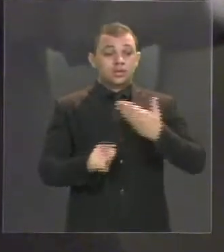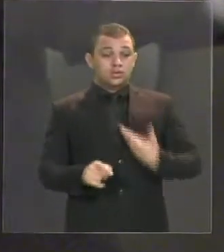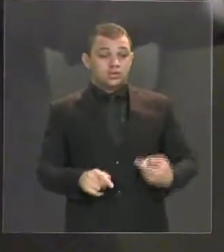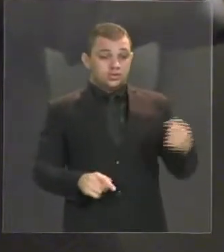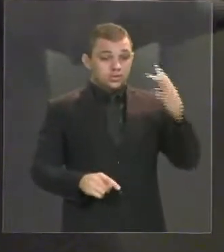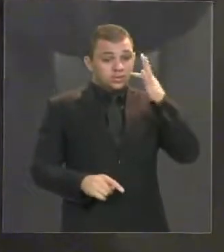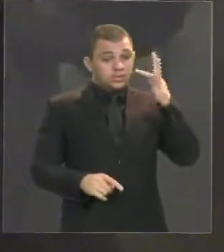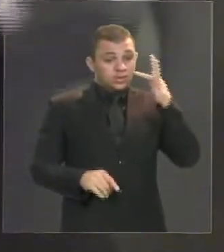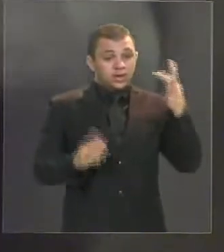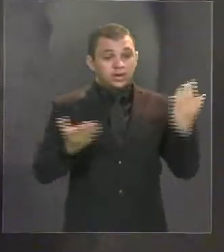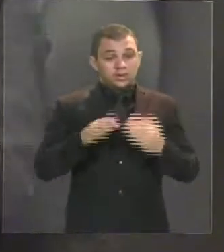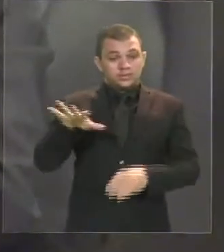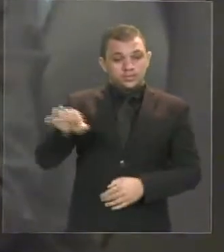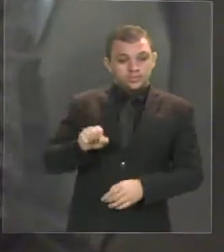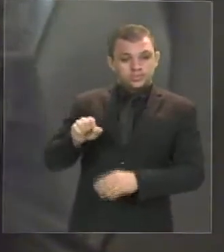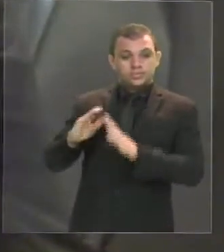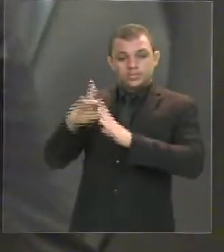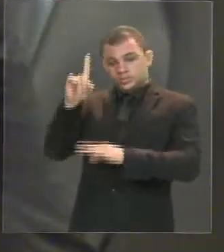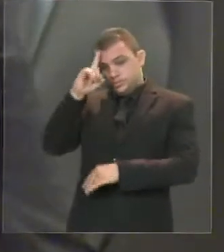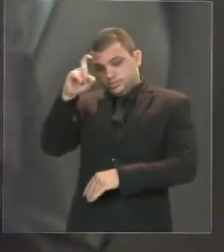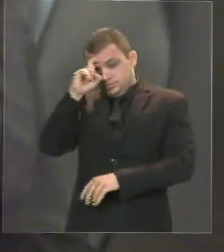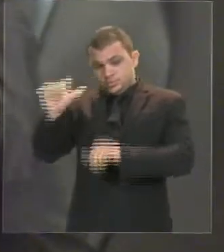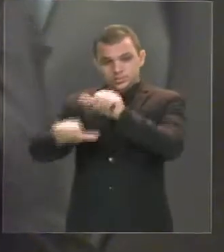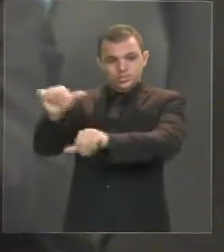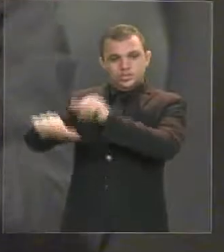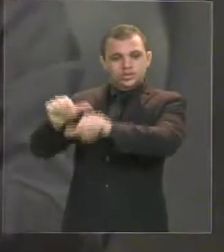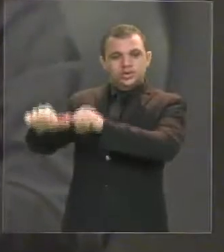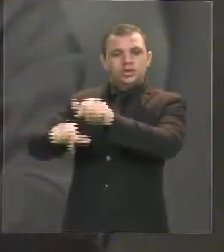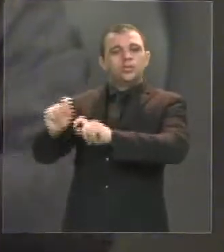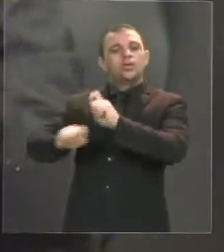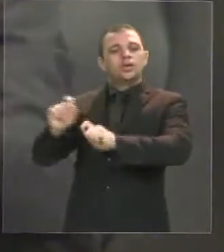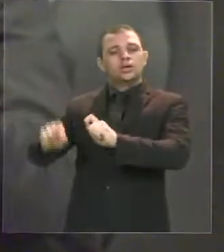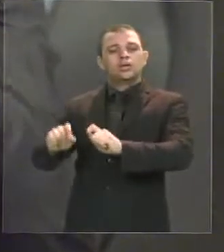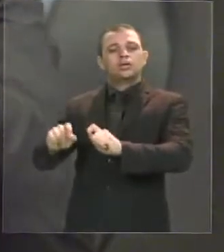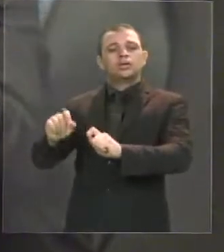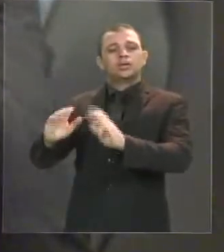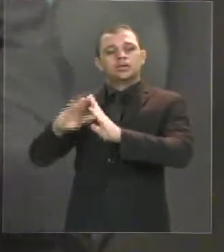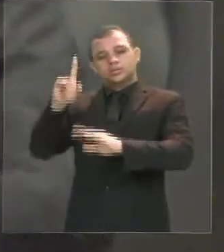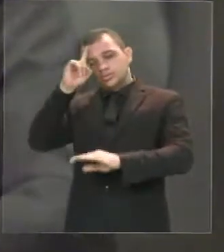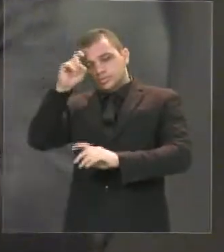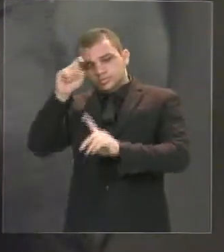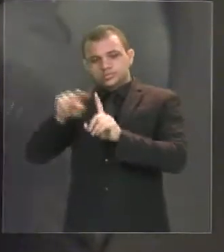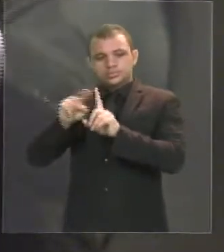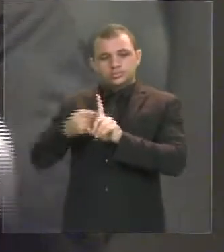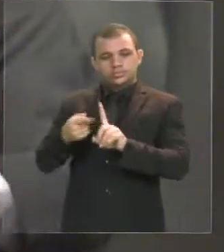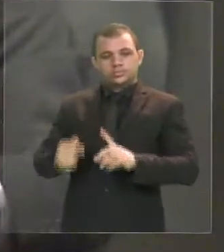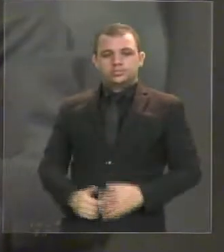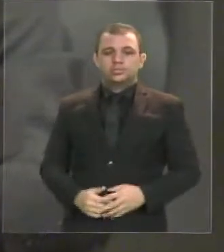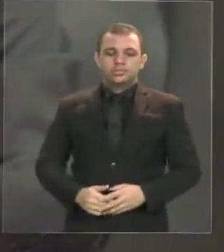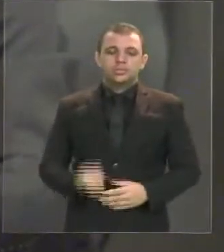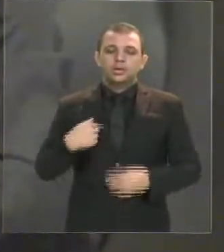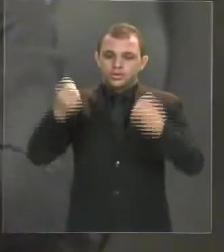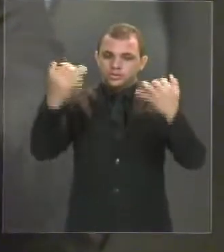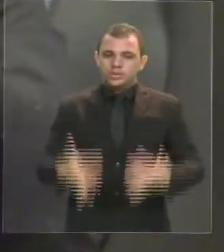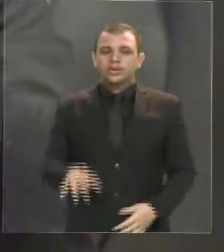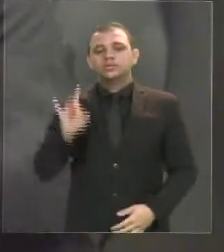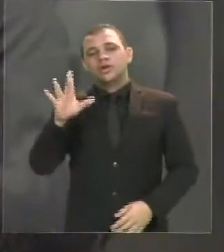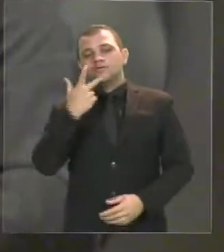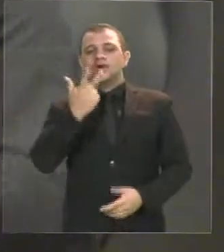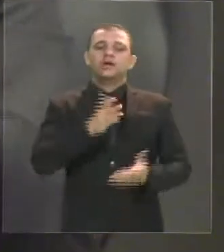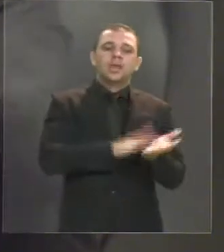maternidade. Mais um ponto. Então, eu queria esclarecer, para a gente não ficar rasgando seda para o governo do Estado, que não merece. O governo não